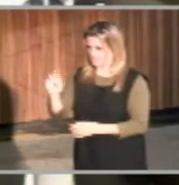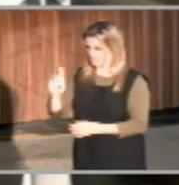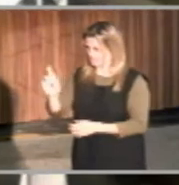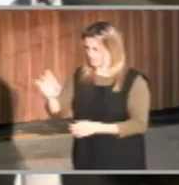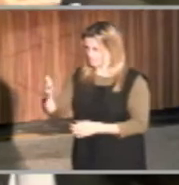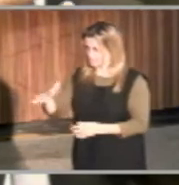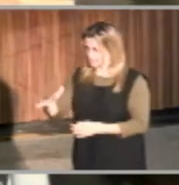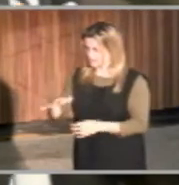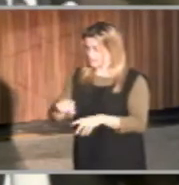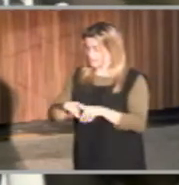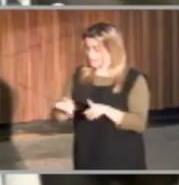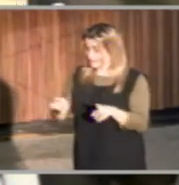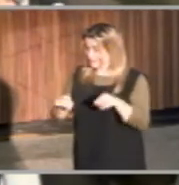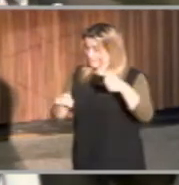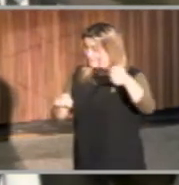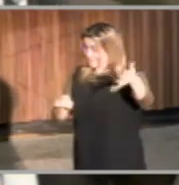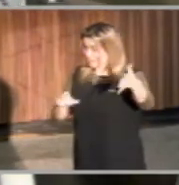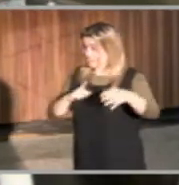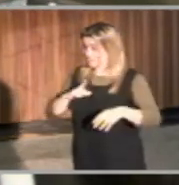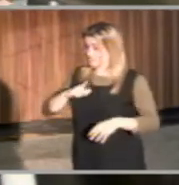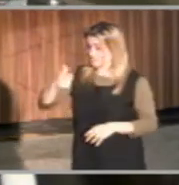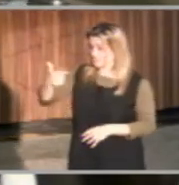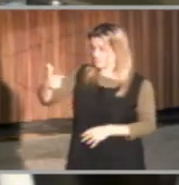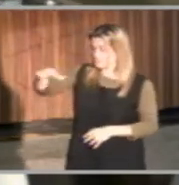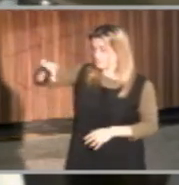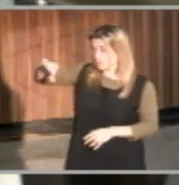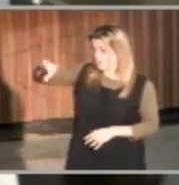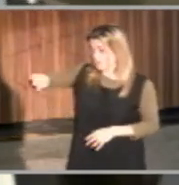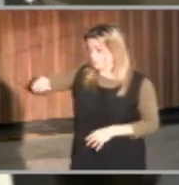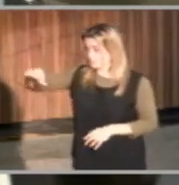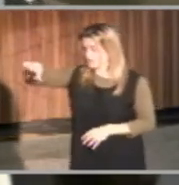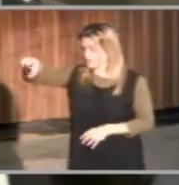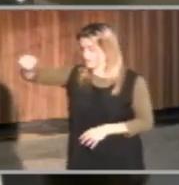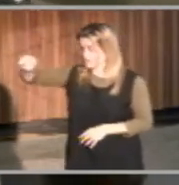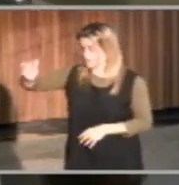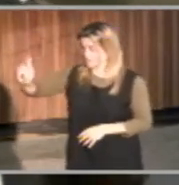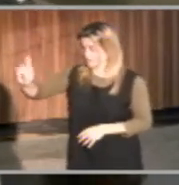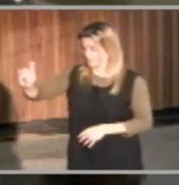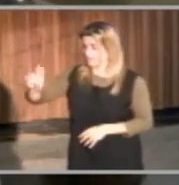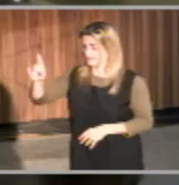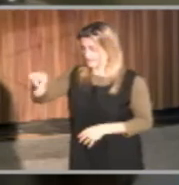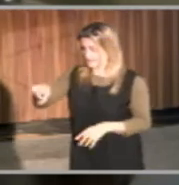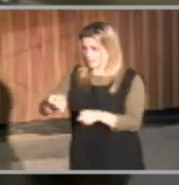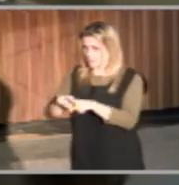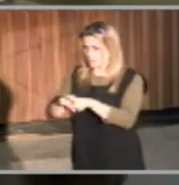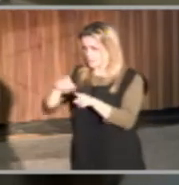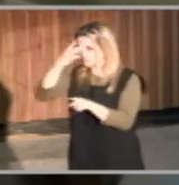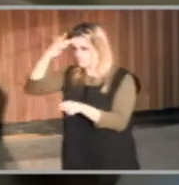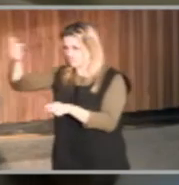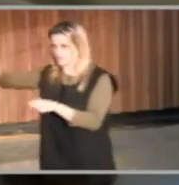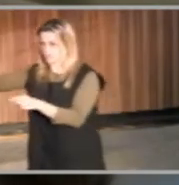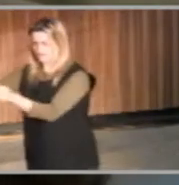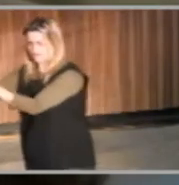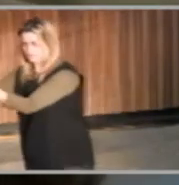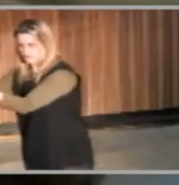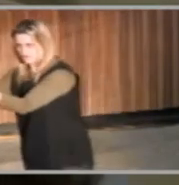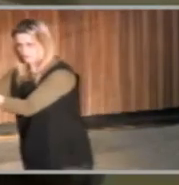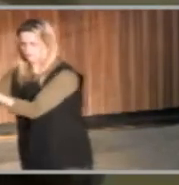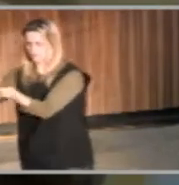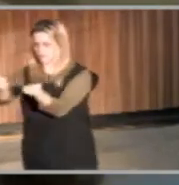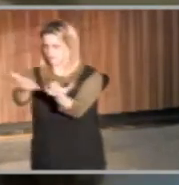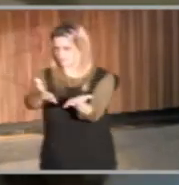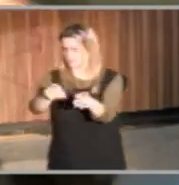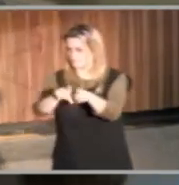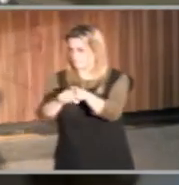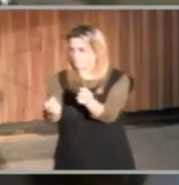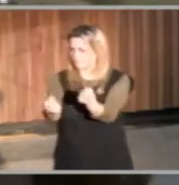mais ou menos, e está sendo vendido a R$ 29,90, e essa doação é para que a gente possa também, vai